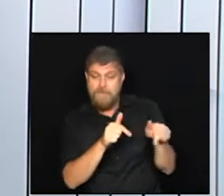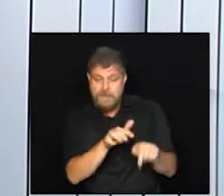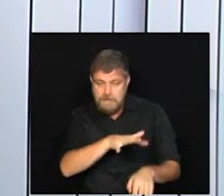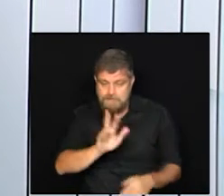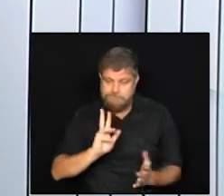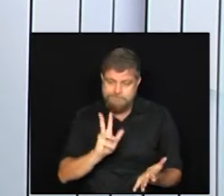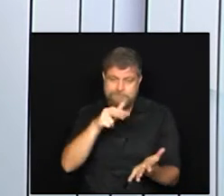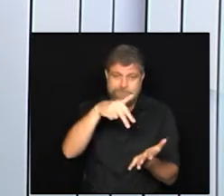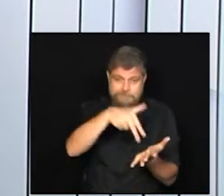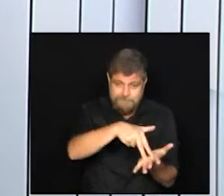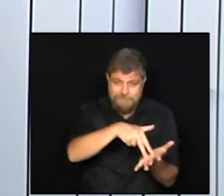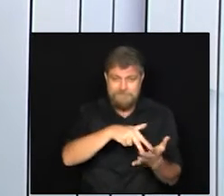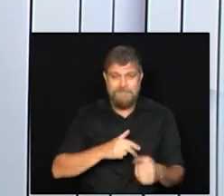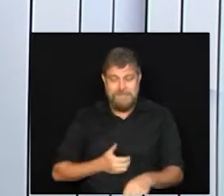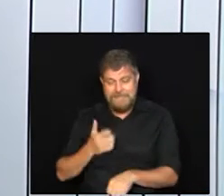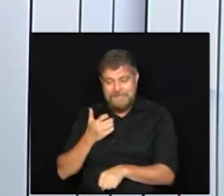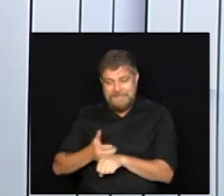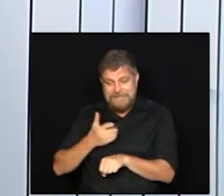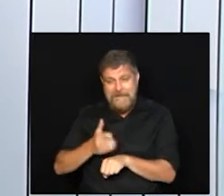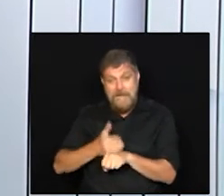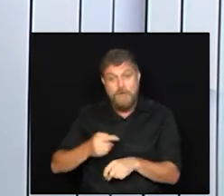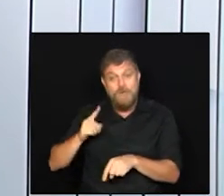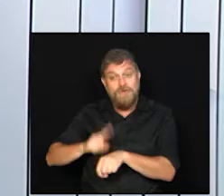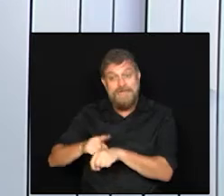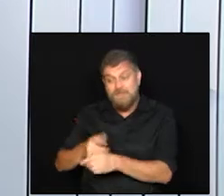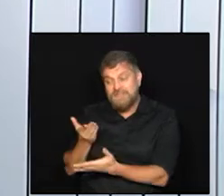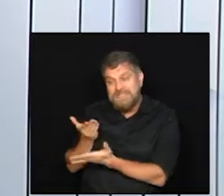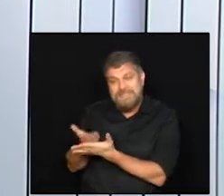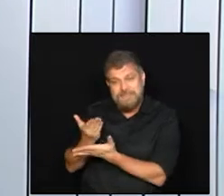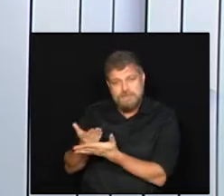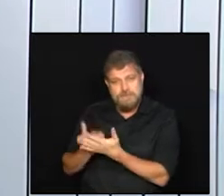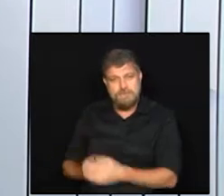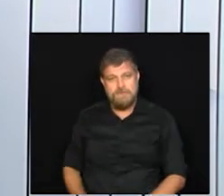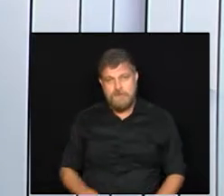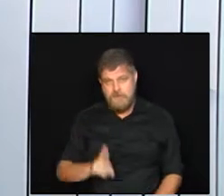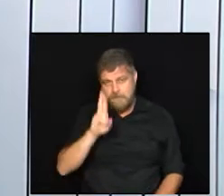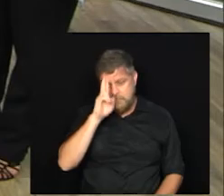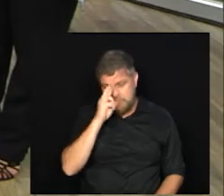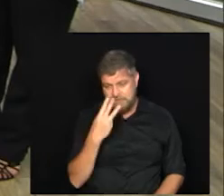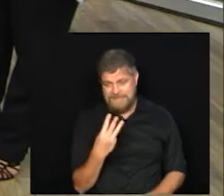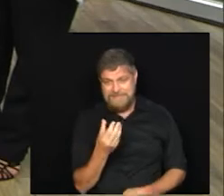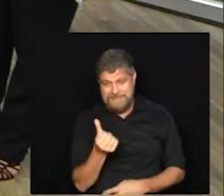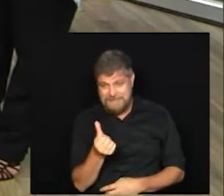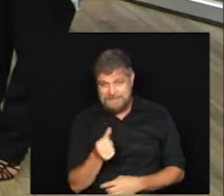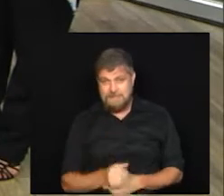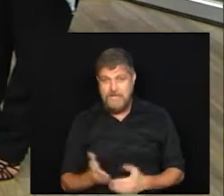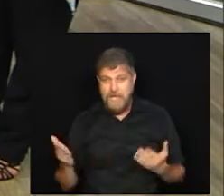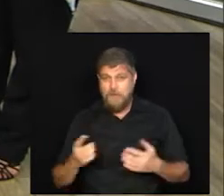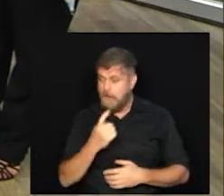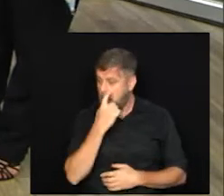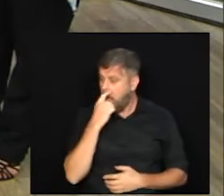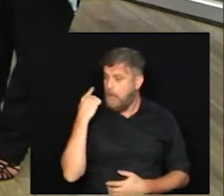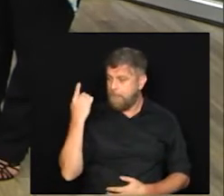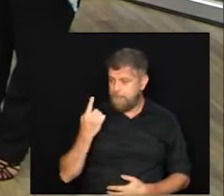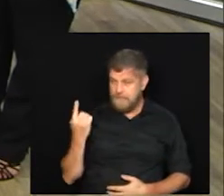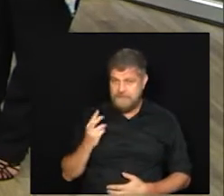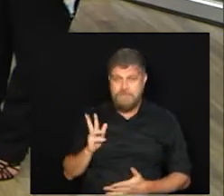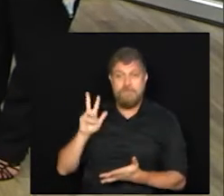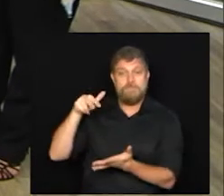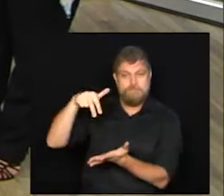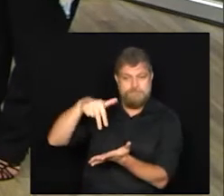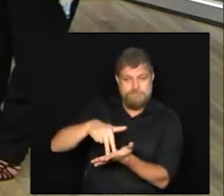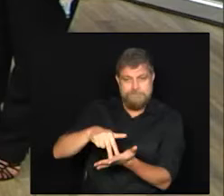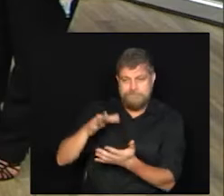trabalho enquanto estão estudando. Bom, 12:36 agora. A Mirna Abreu já está aqui nos nossos